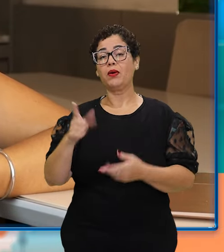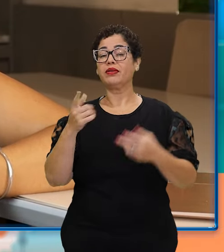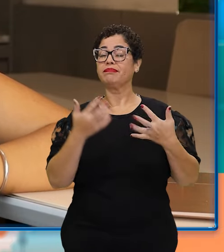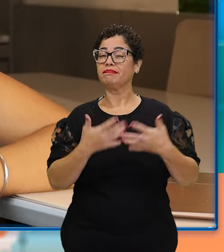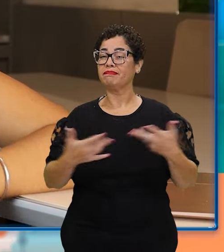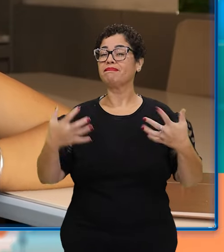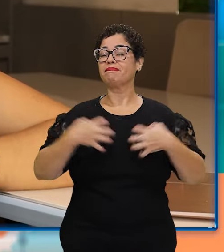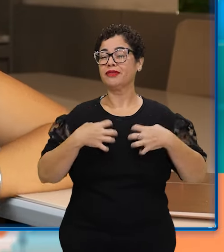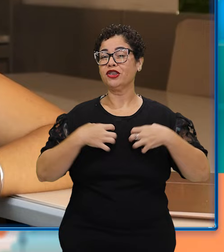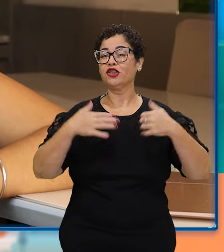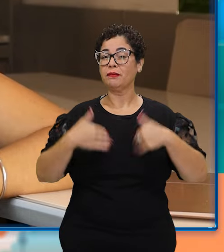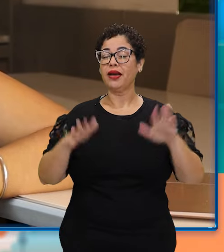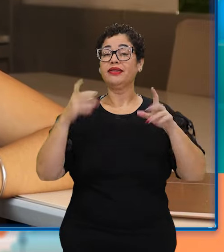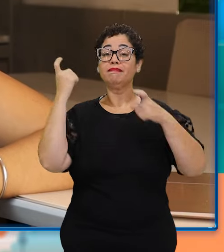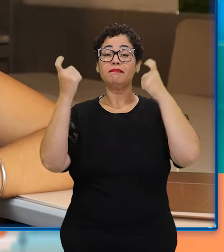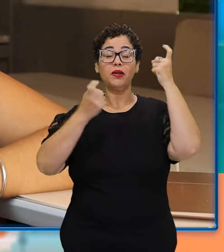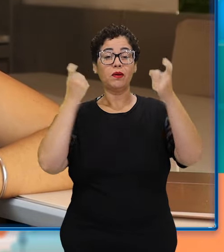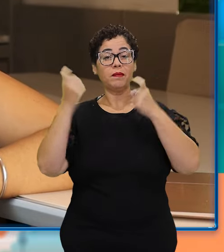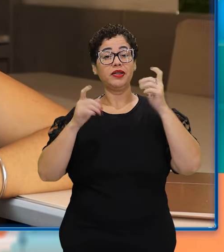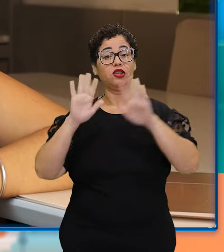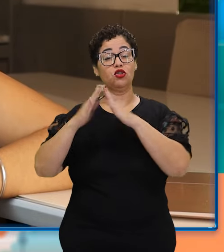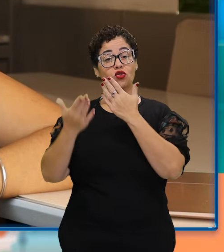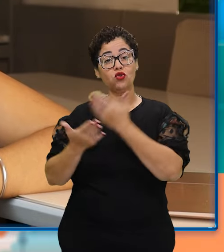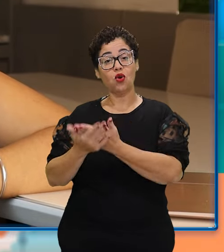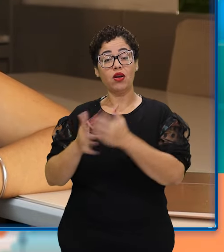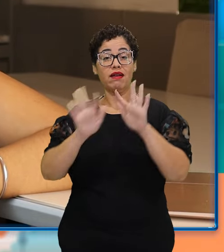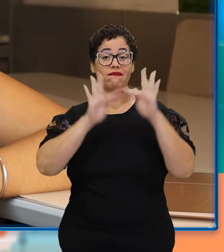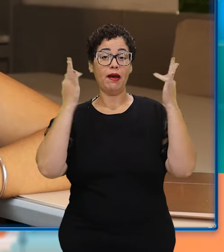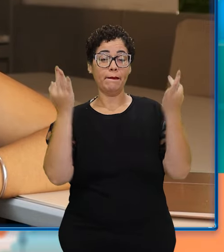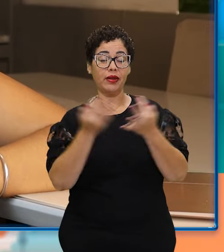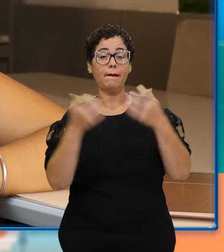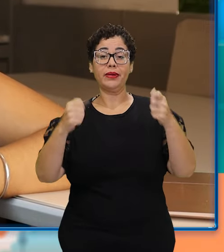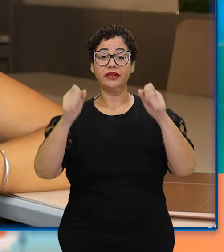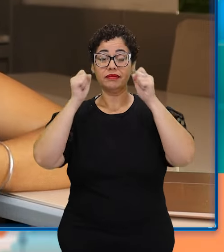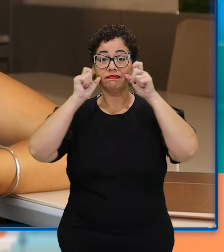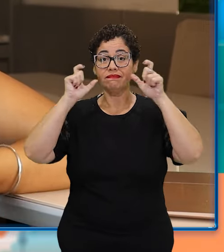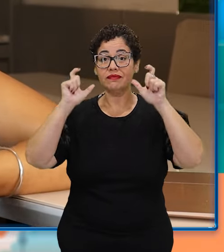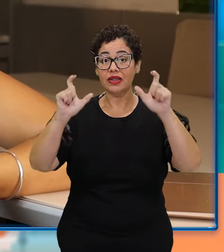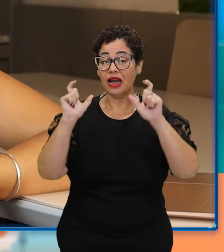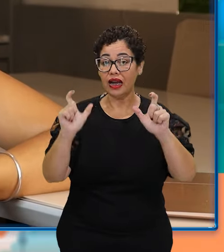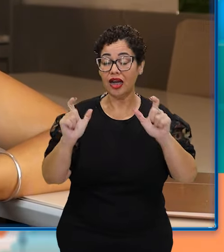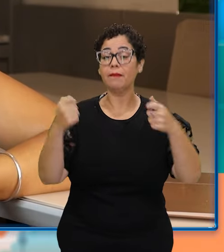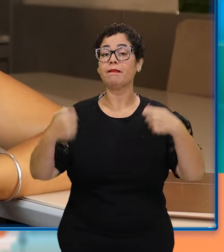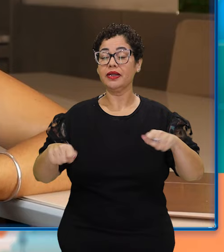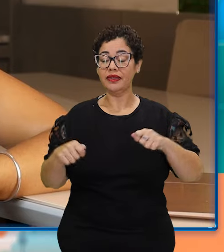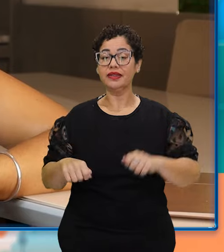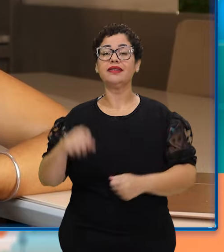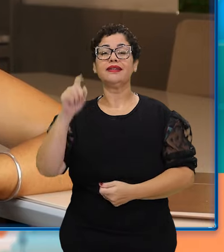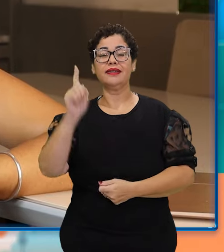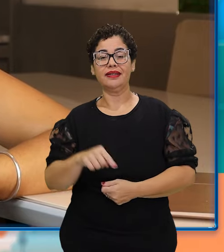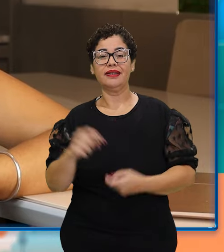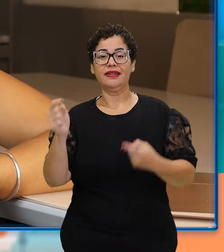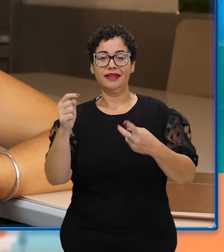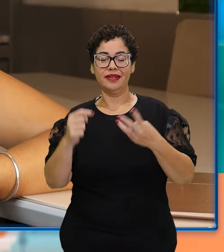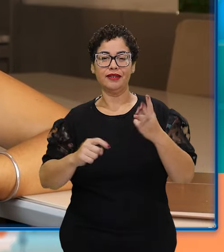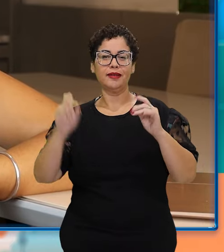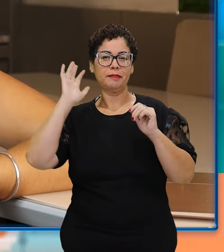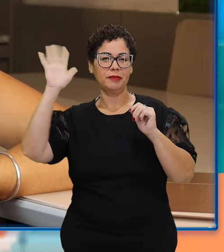e sintomas mais preocupantes que a escola e os familiares precisam estar extremamente atentos são